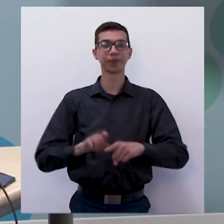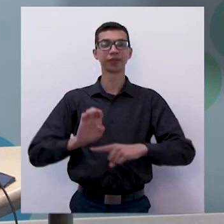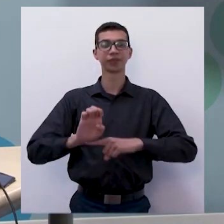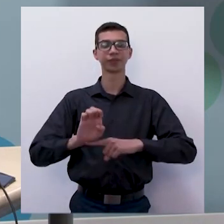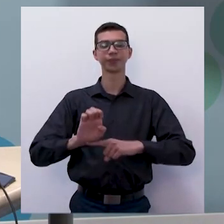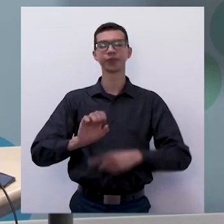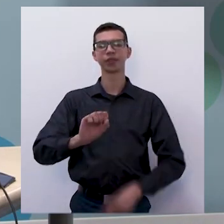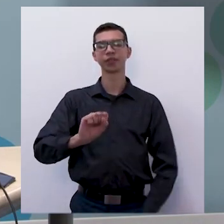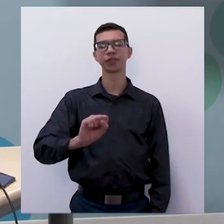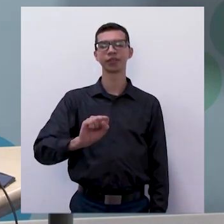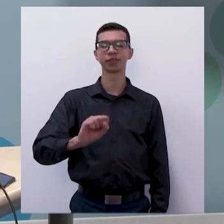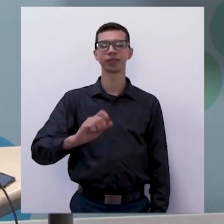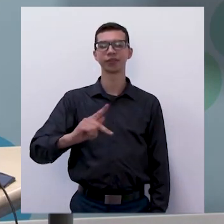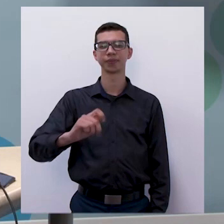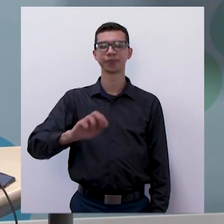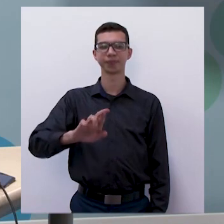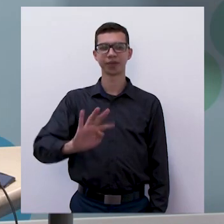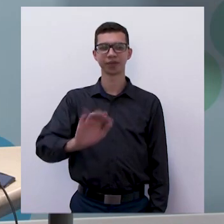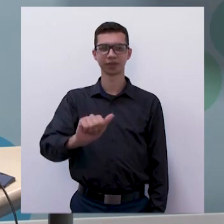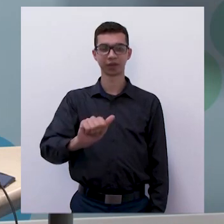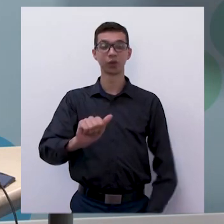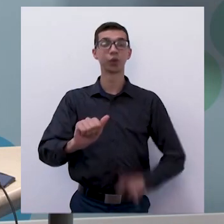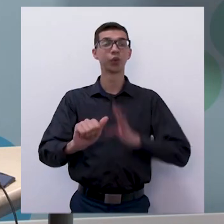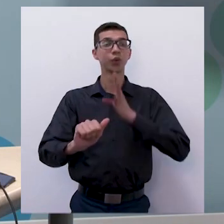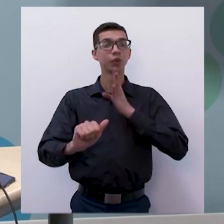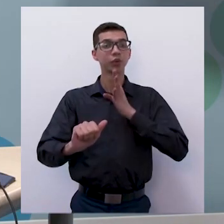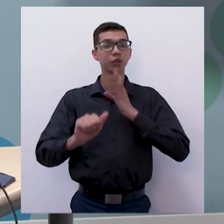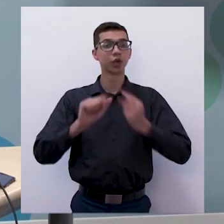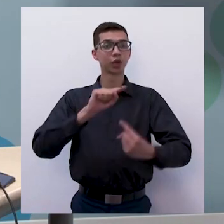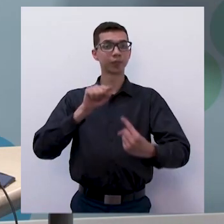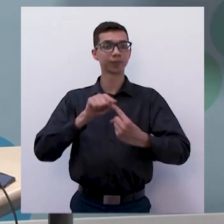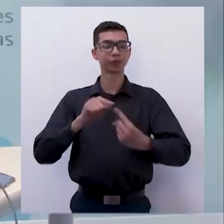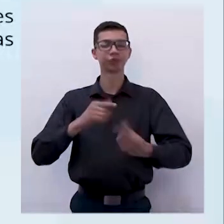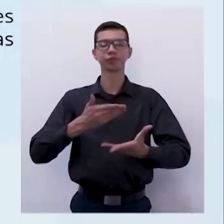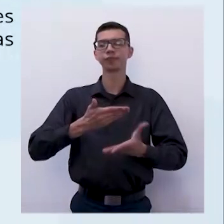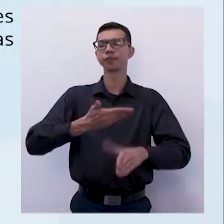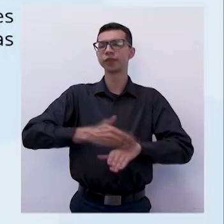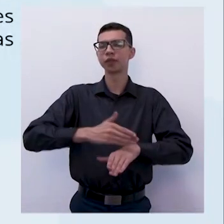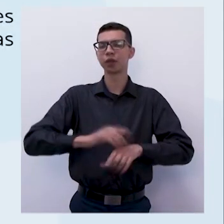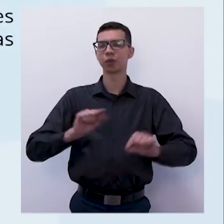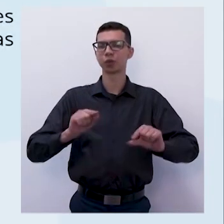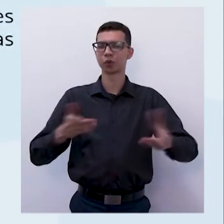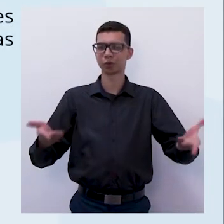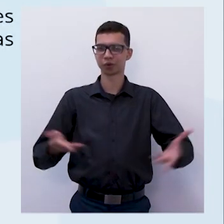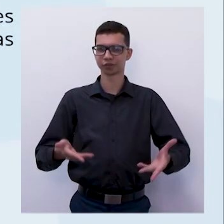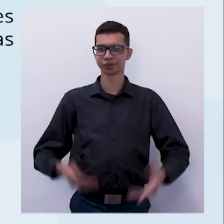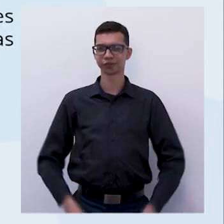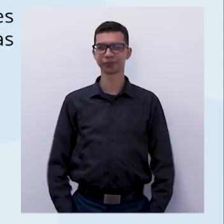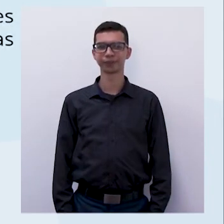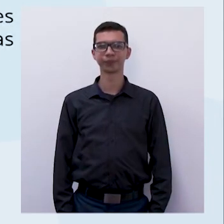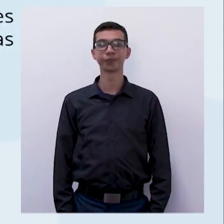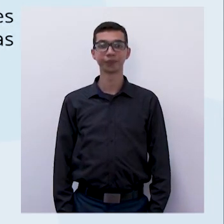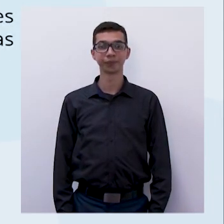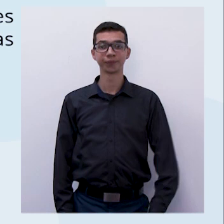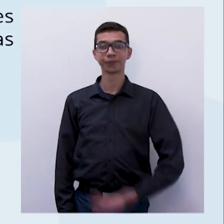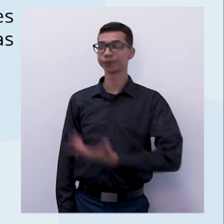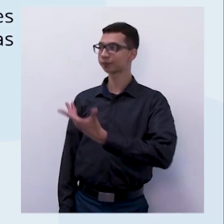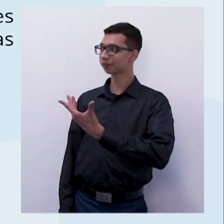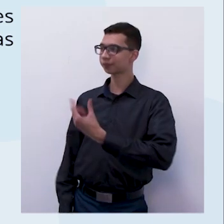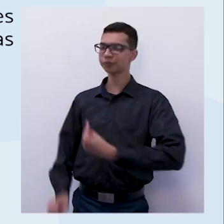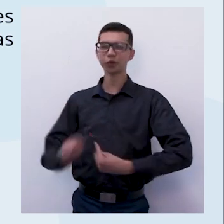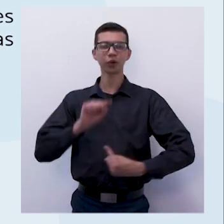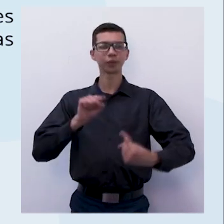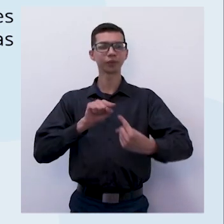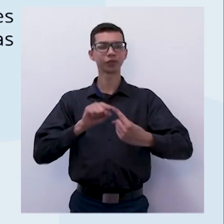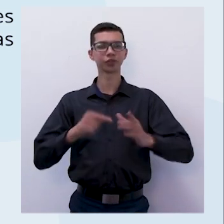Esparta. Vamos conhecer o objetivo e a habilidade da aula de hoje? A nossa aula de hoje tem como objetivo apresentar